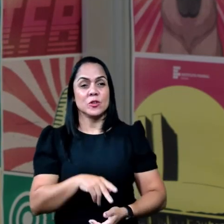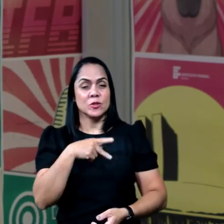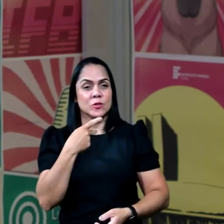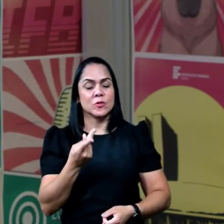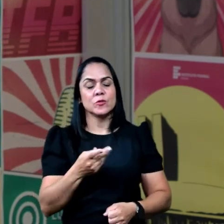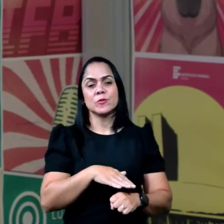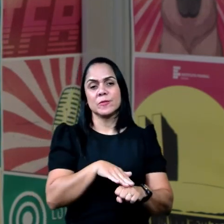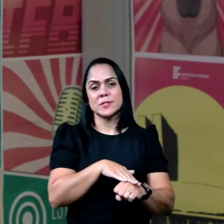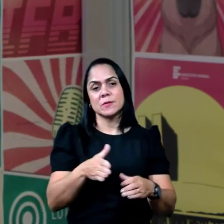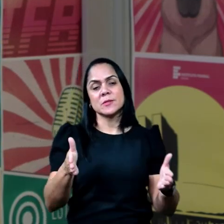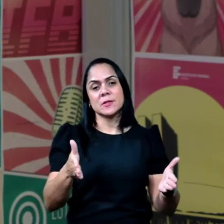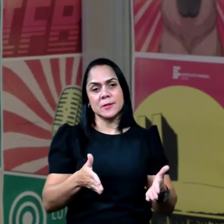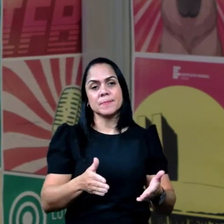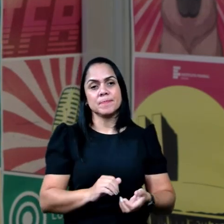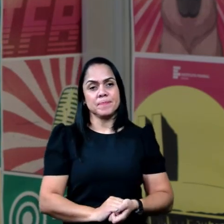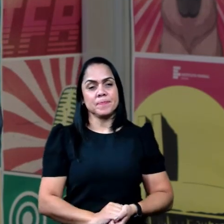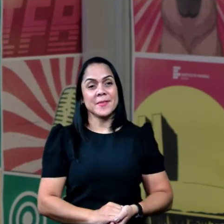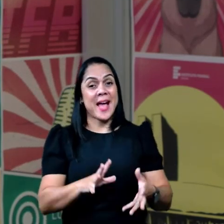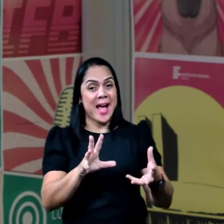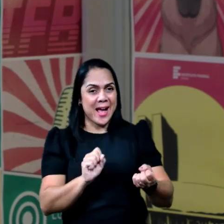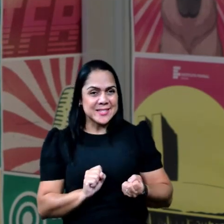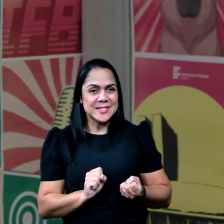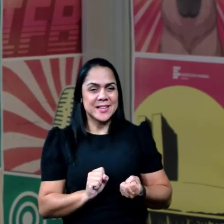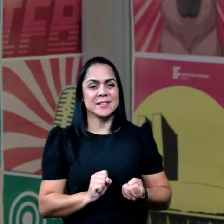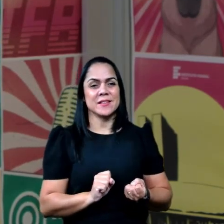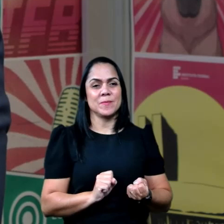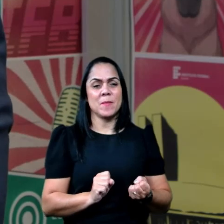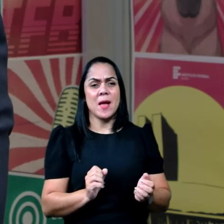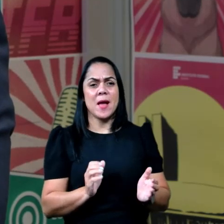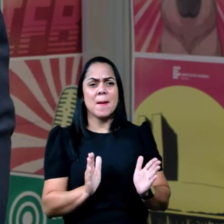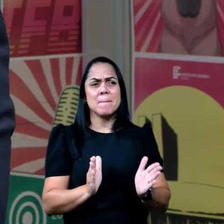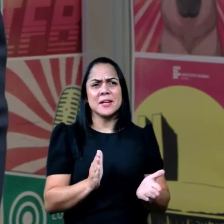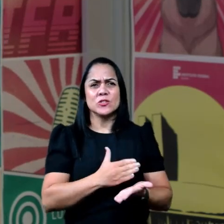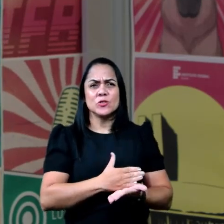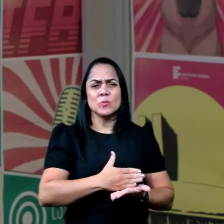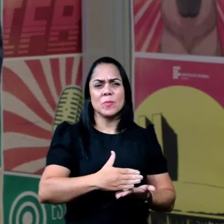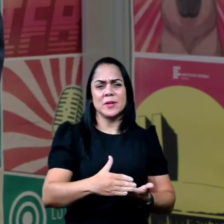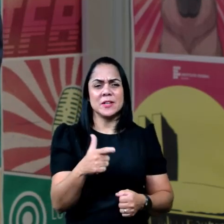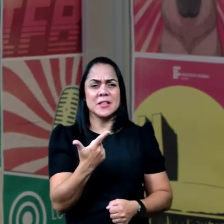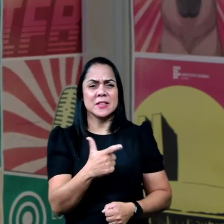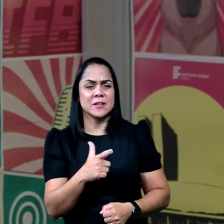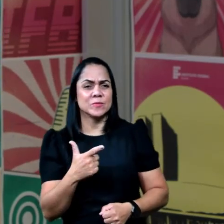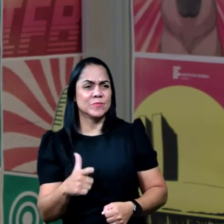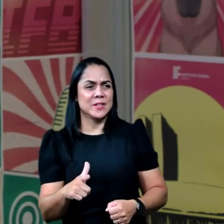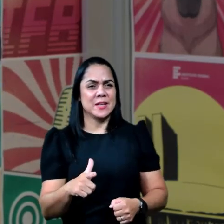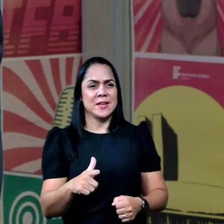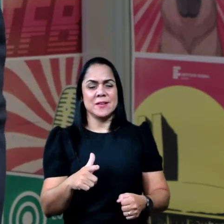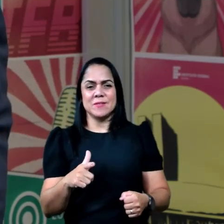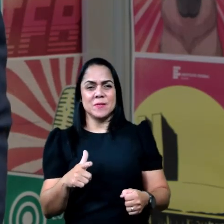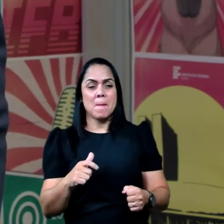antes, consentimento. A Uhum. partir do momento que não há mais incentivo, não há mais consentimento para